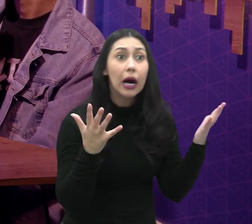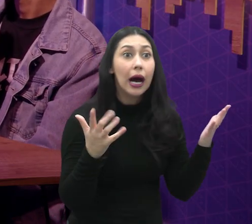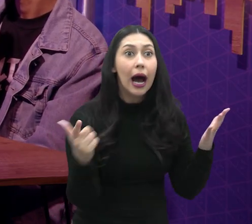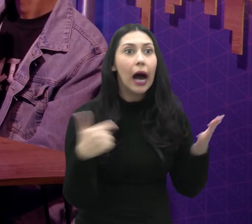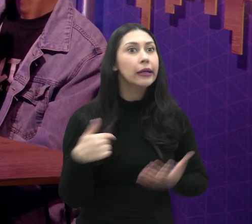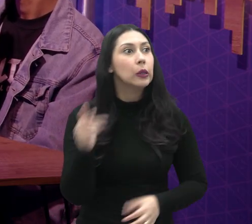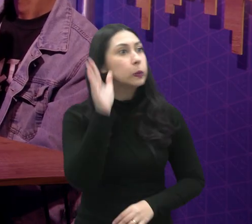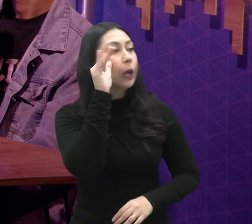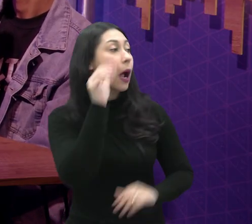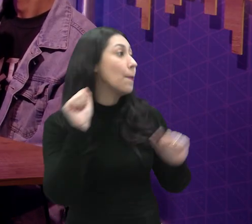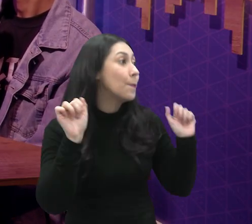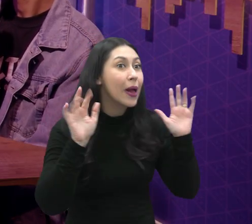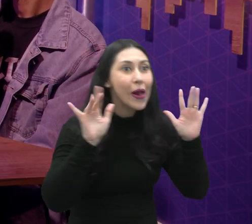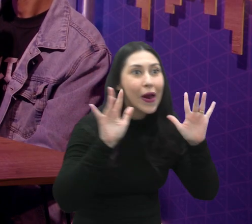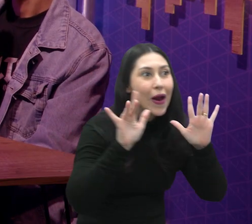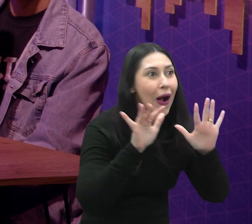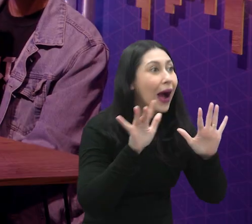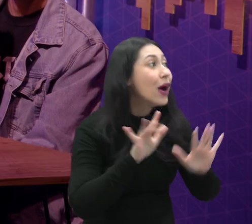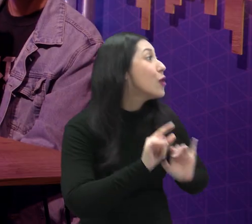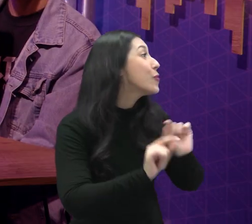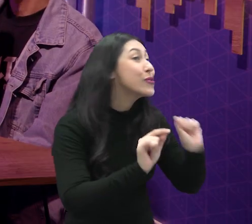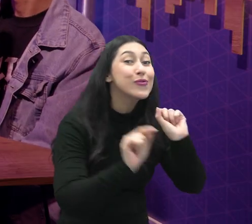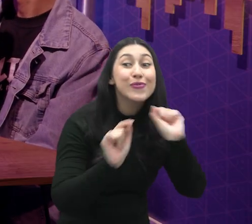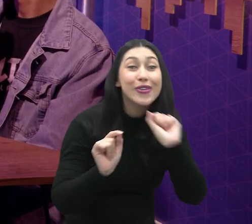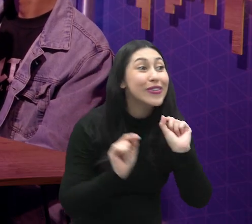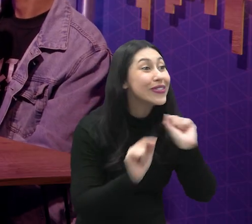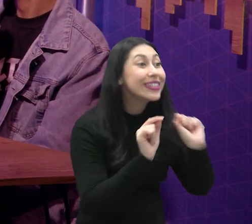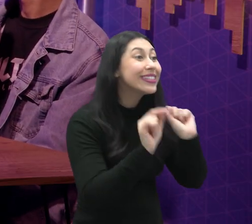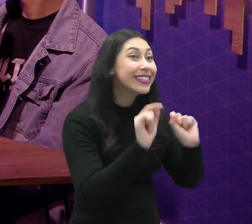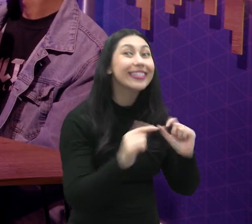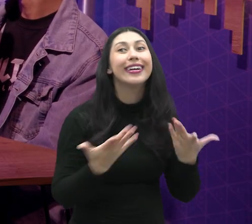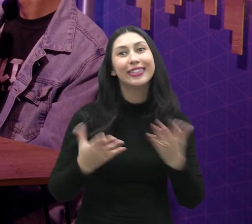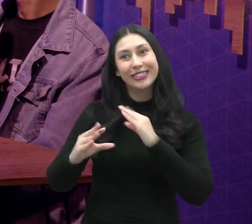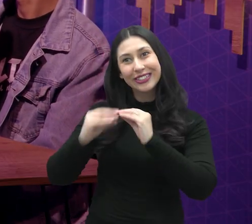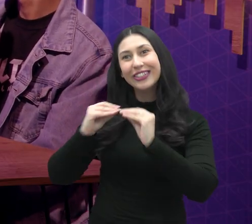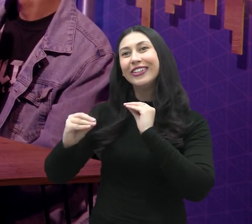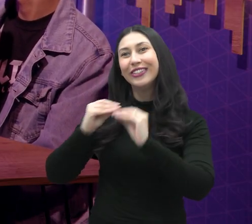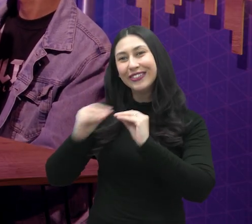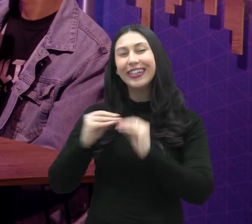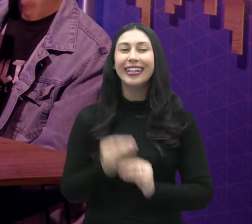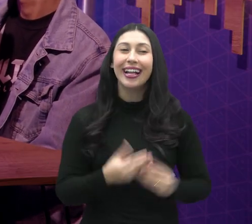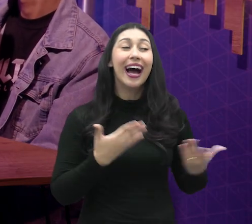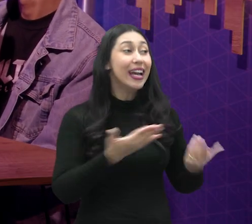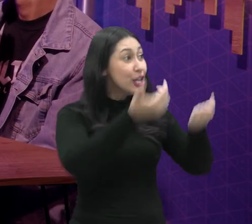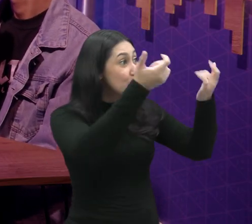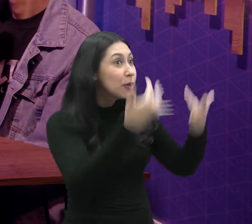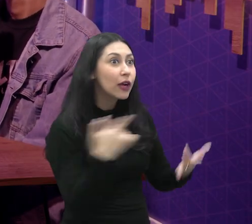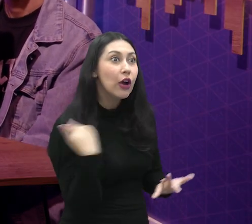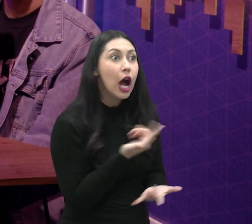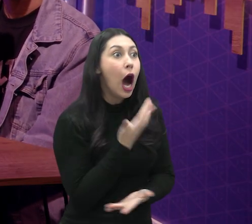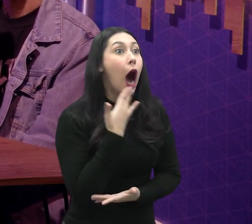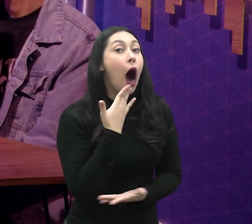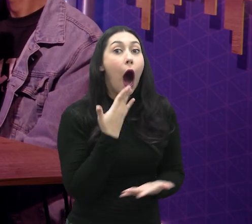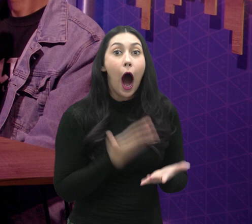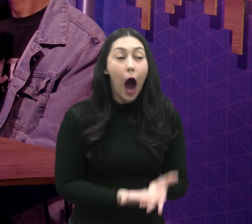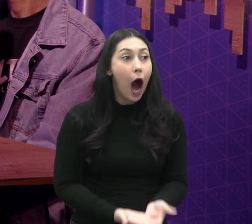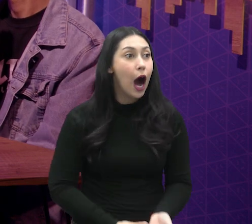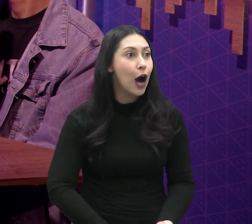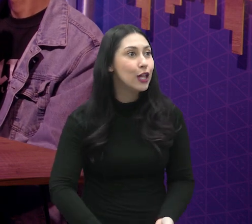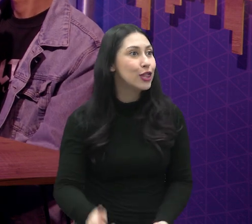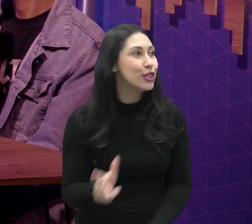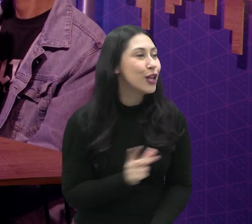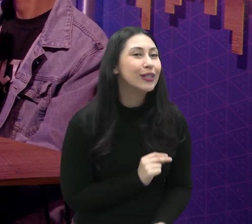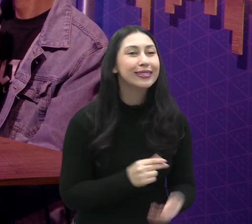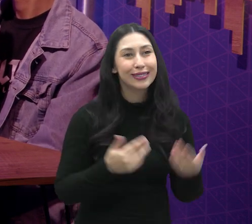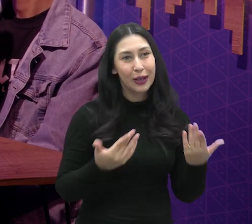acontecendo não sei o quê. Aí todo mundo ia correndo pra sala, o que tá acontecendo? Era aí a novela. Aí ela explicava e todo mundo ficava, meu Deus,